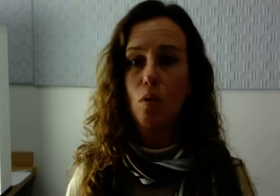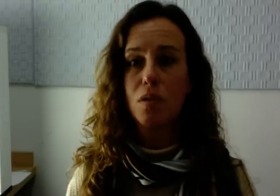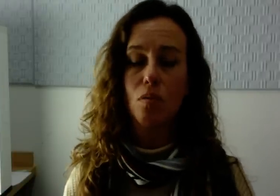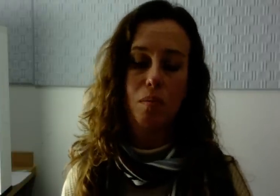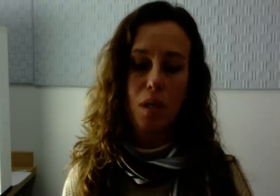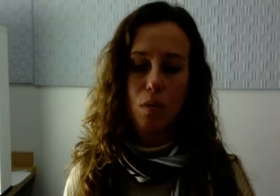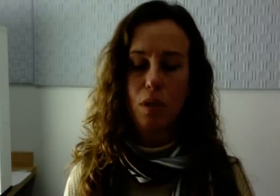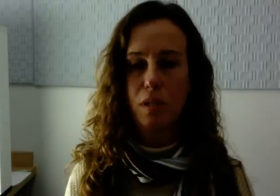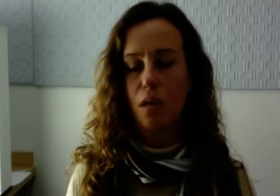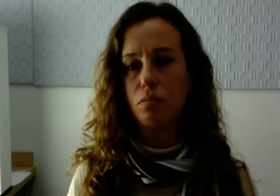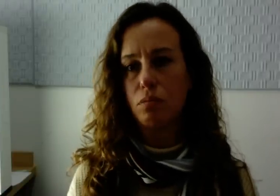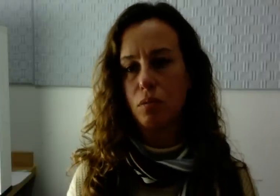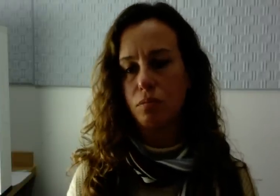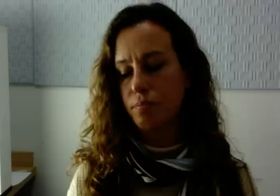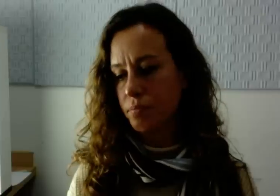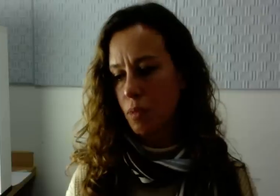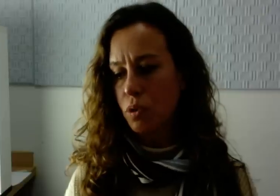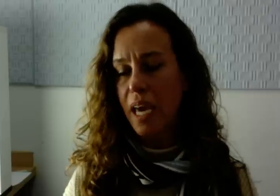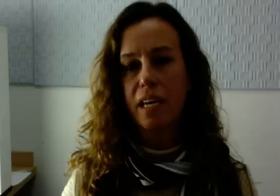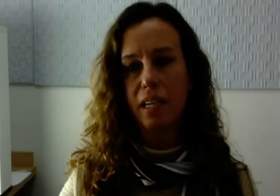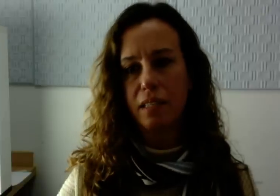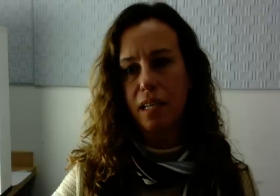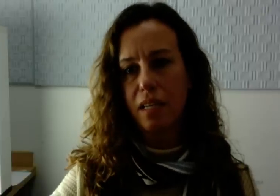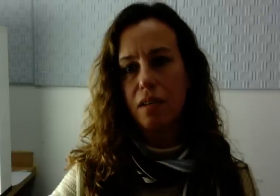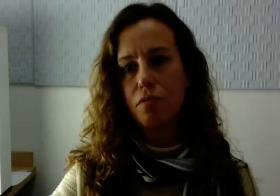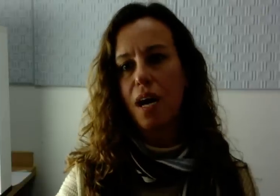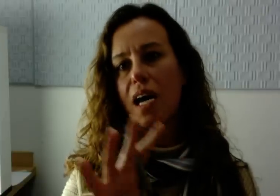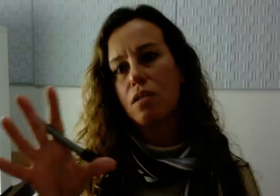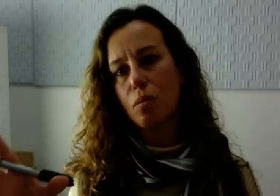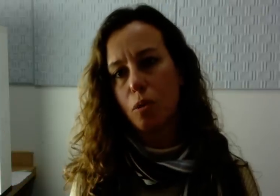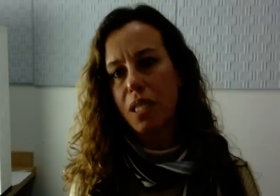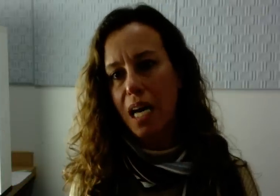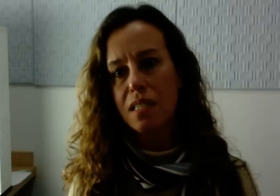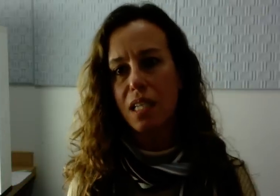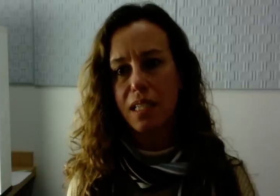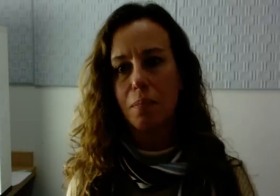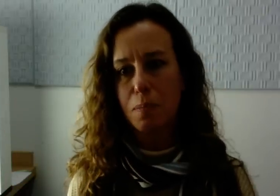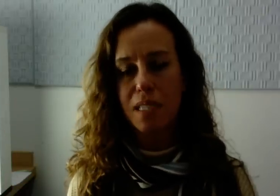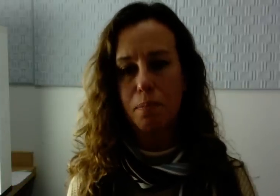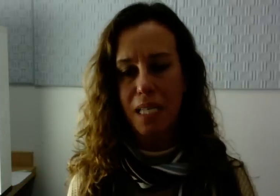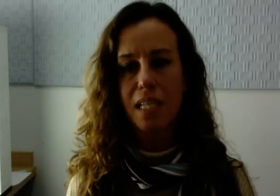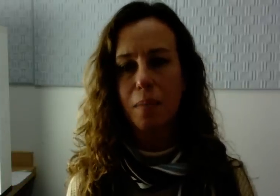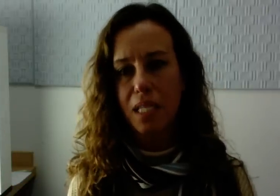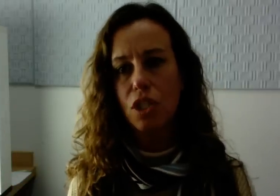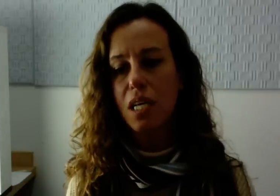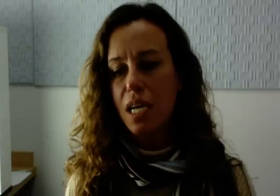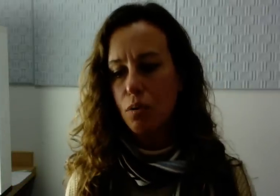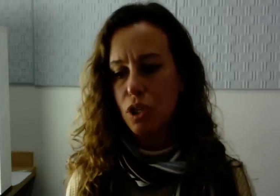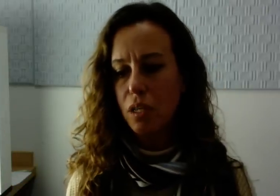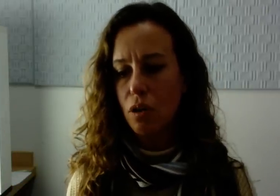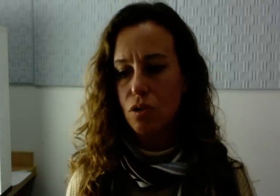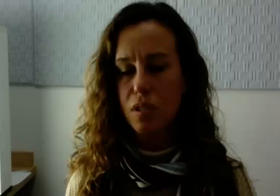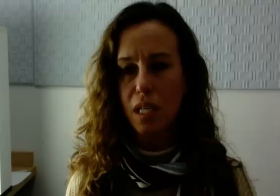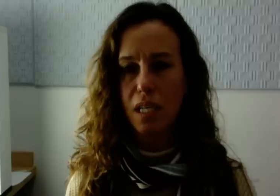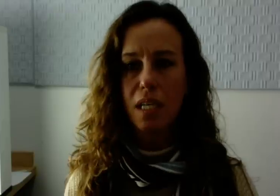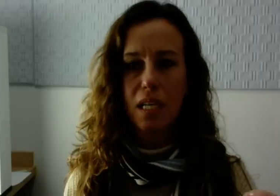né algumas com é um um um o teia ele tem várias comorbidades ele tem mas basicamente o